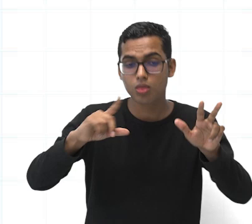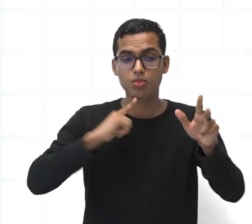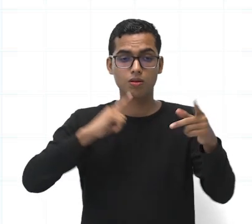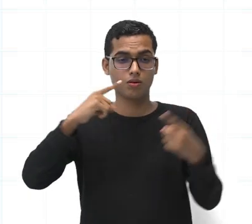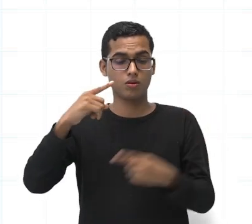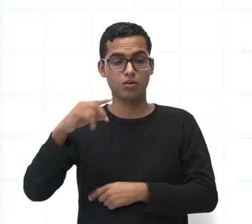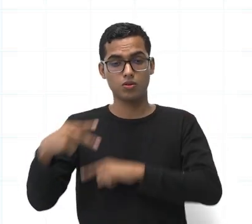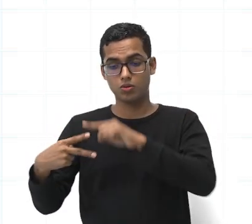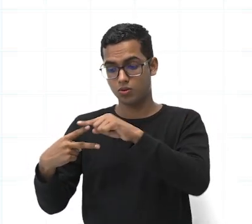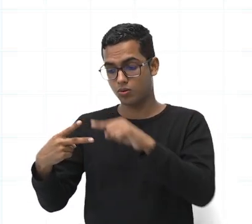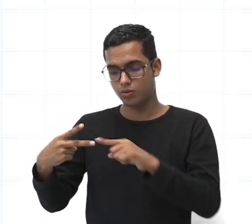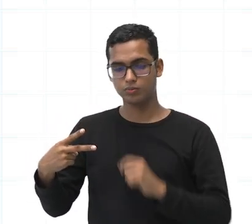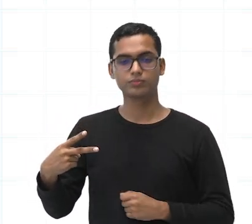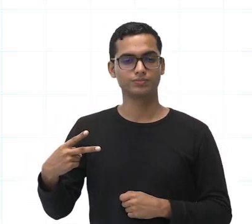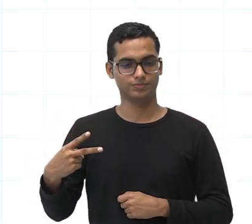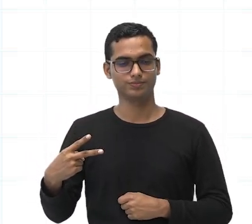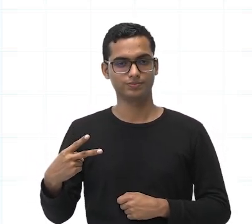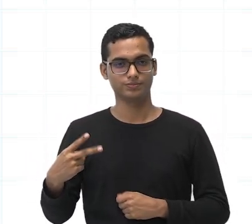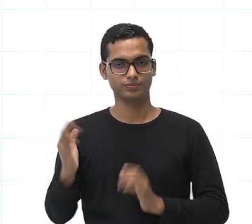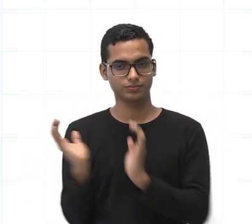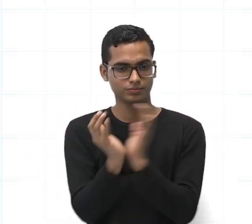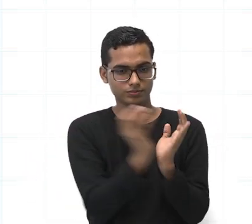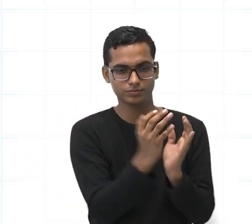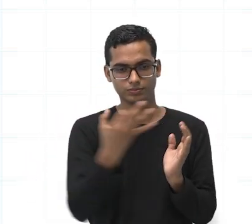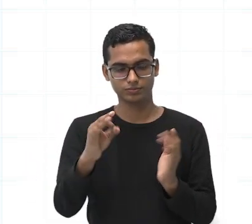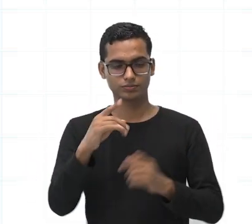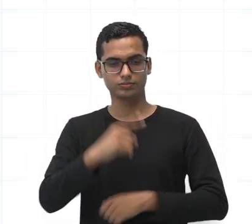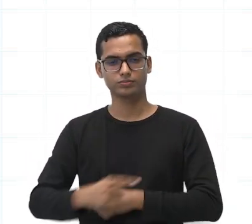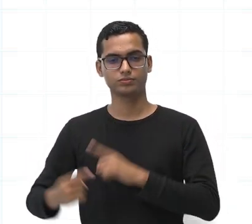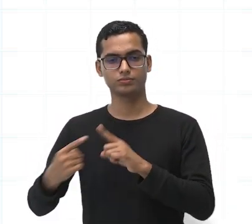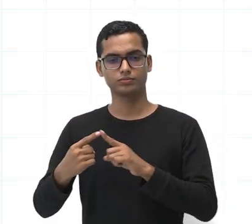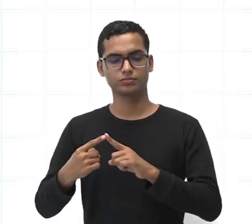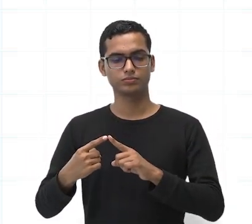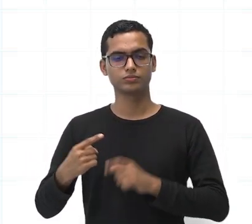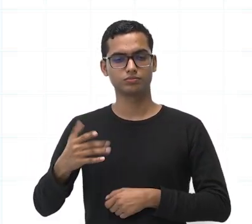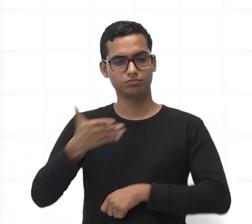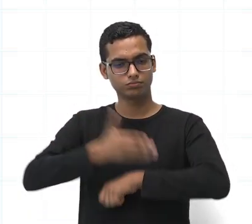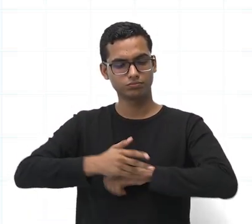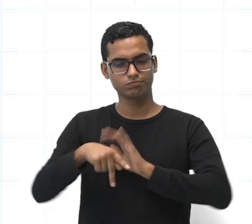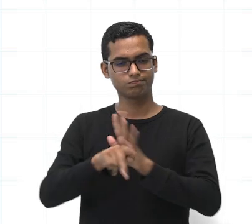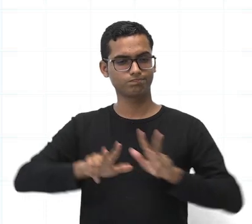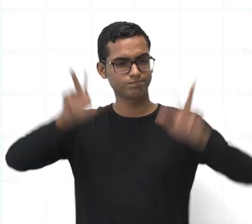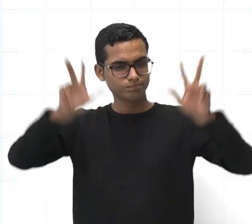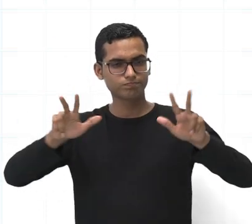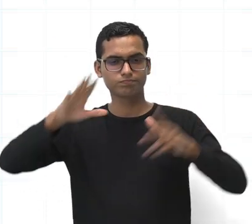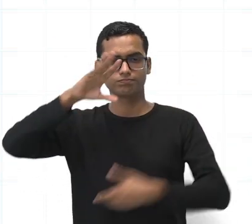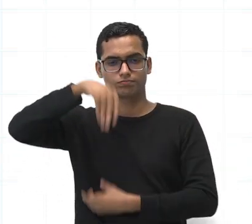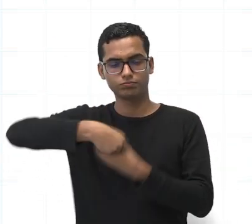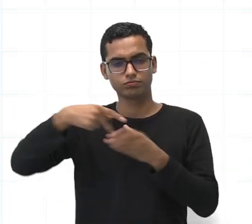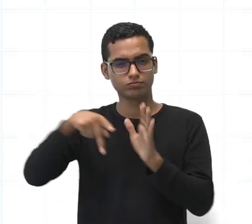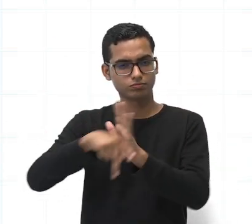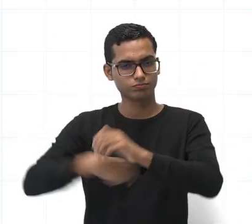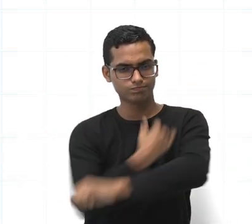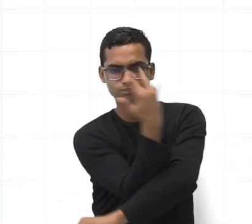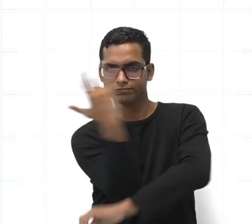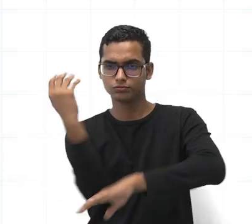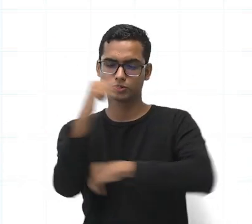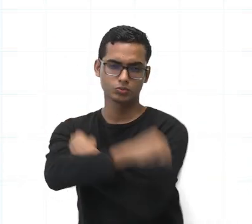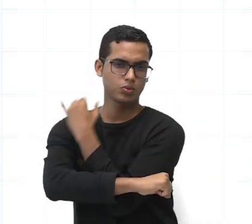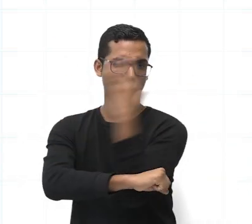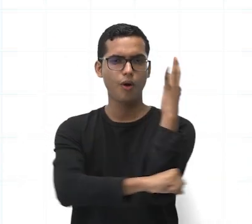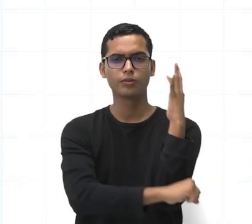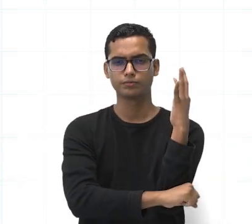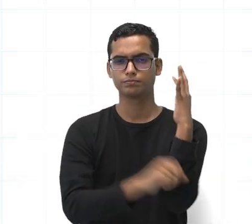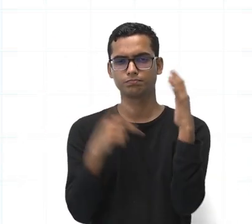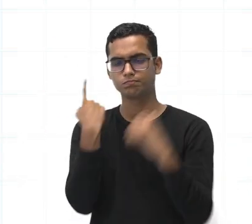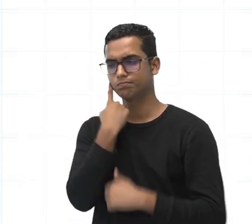classificações, ela é dividida em duas classificações. Nós temos aí as práticas corporais de aventura na natureza, que pelo nome já